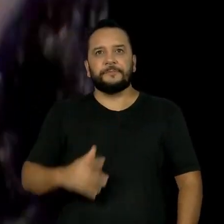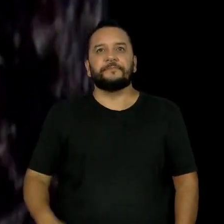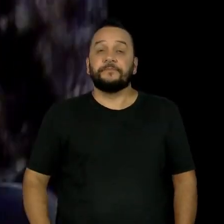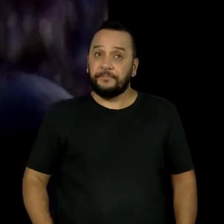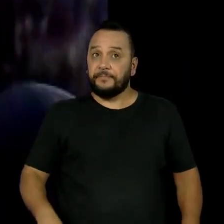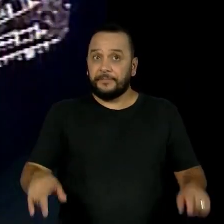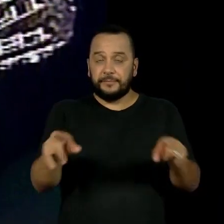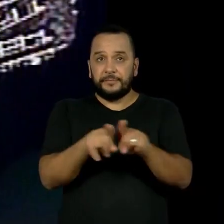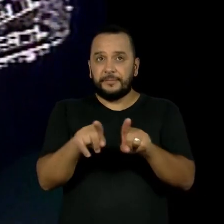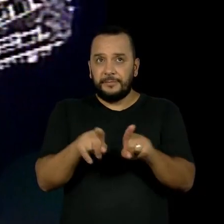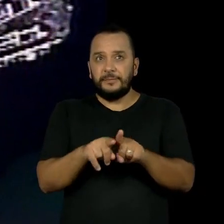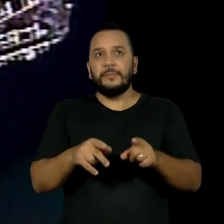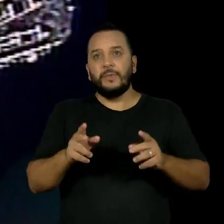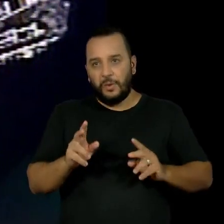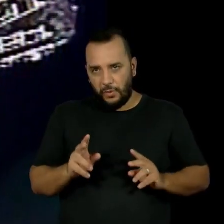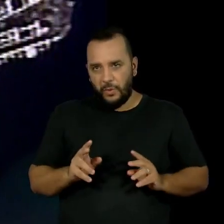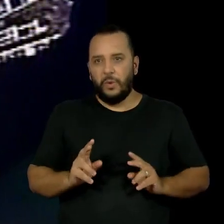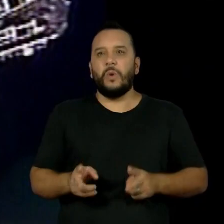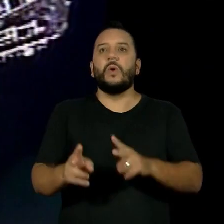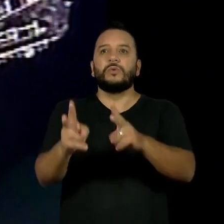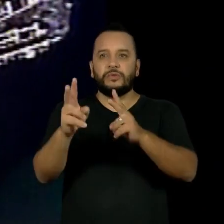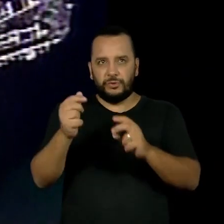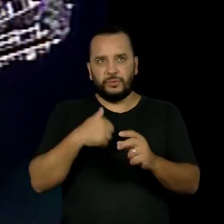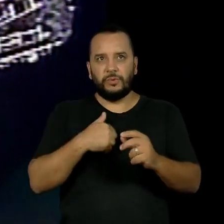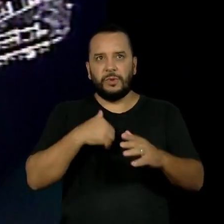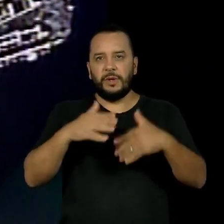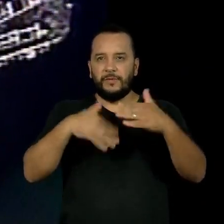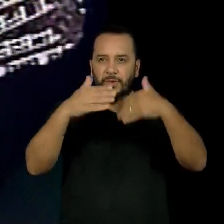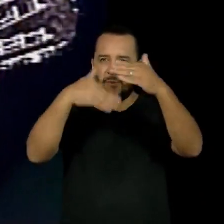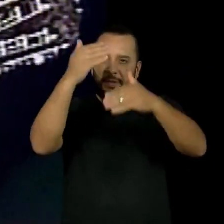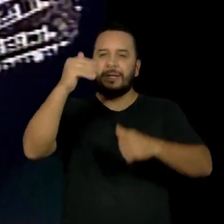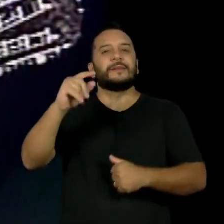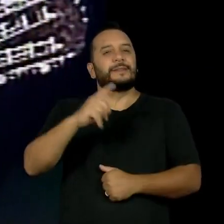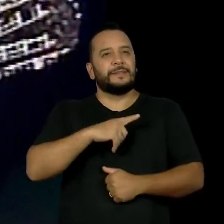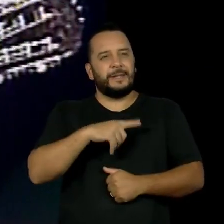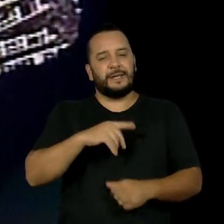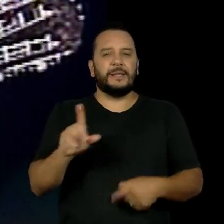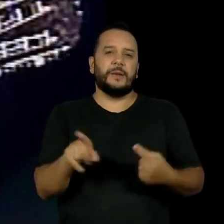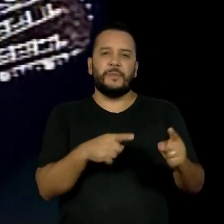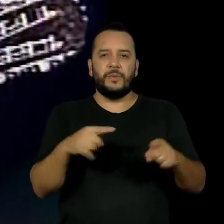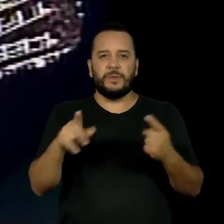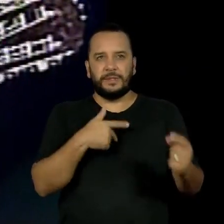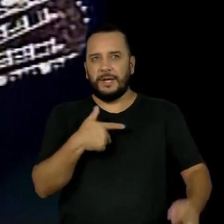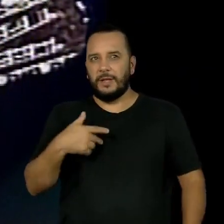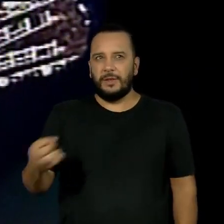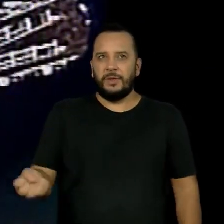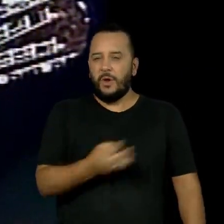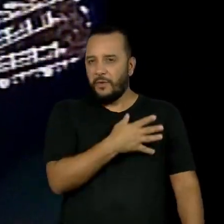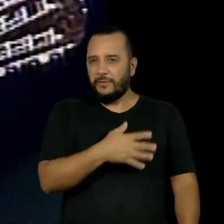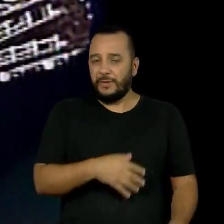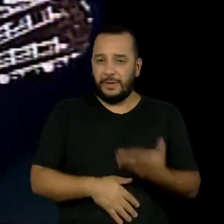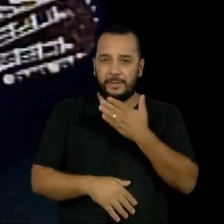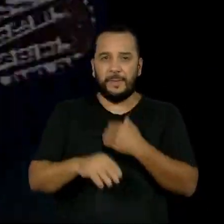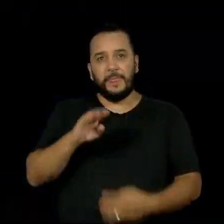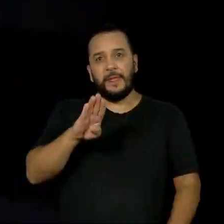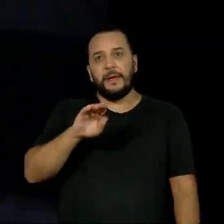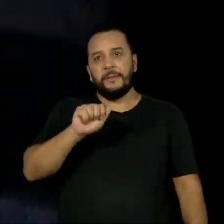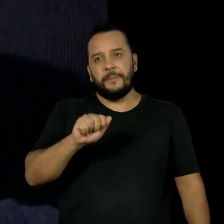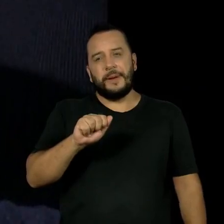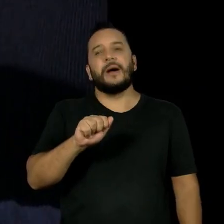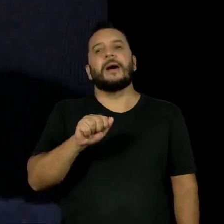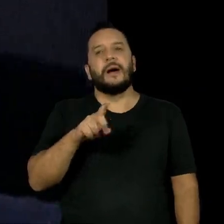E o estilo continua evoluindo e ganhando grande repercussão na música contemporânea. Badi Assad